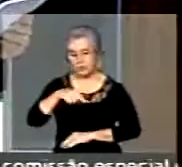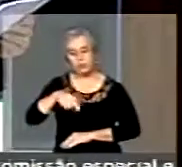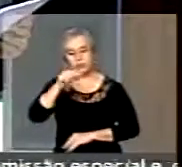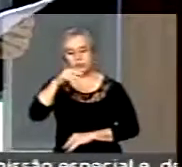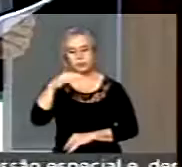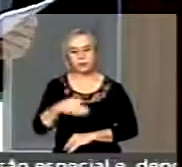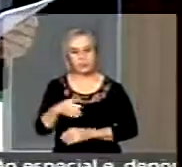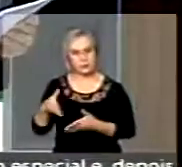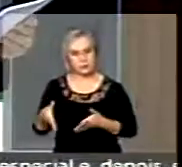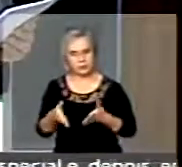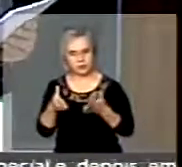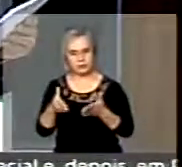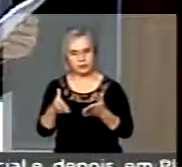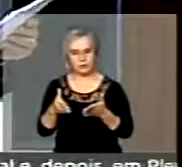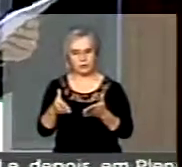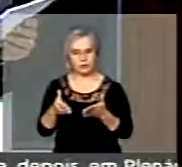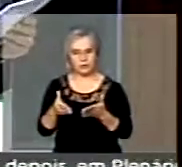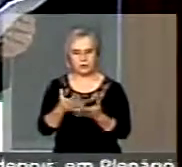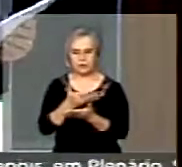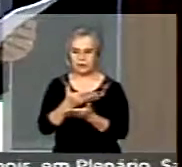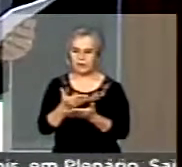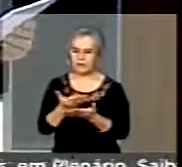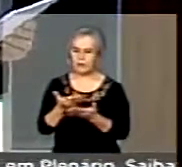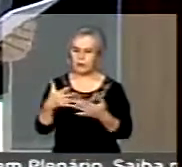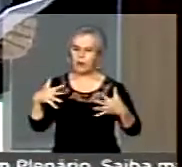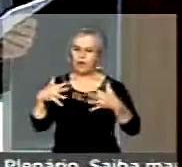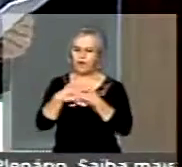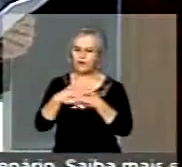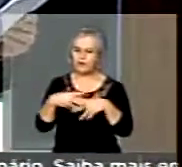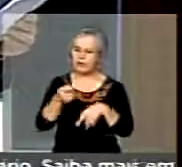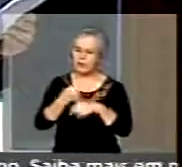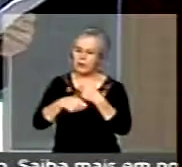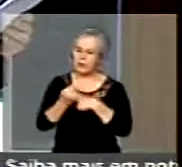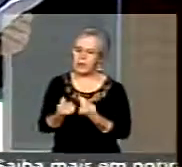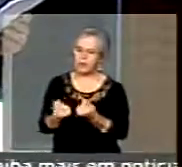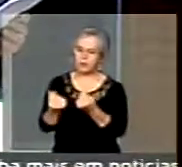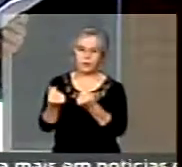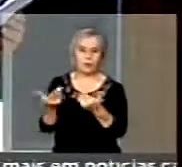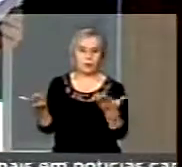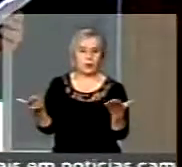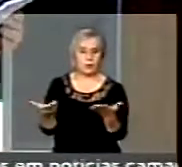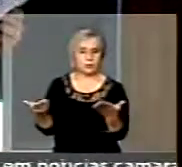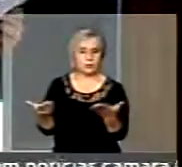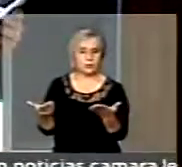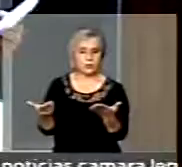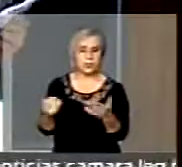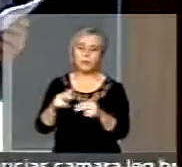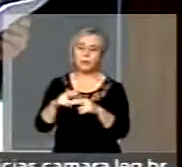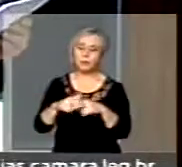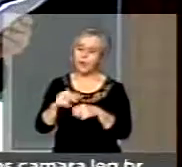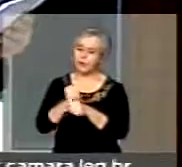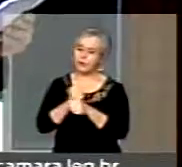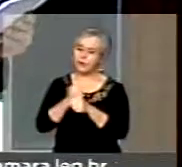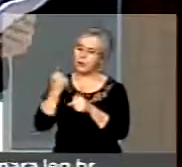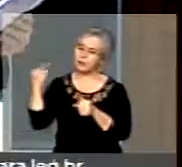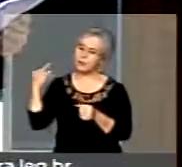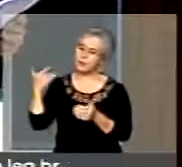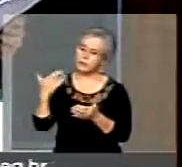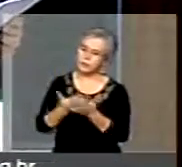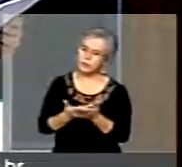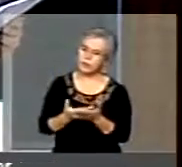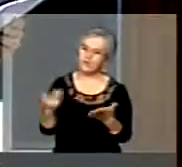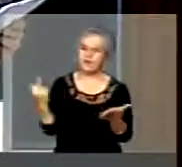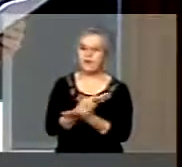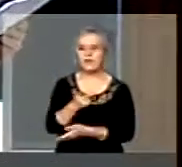O desequilíbrio econômico que enfrentamos hoje resulta da tentativa feita nos últimos anos pelo Partido